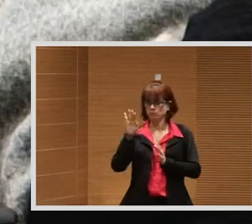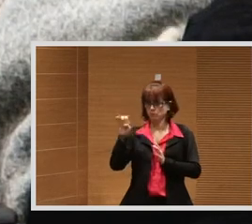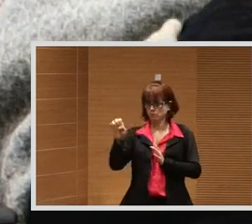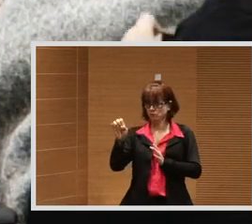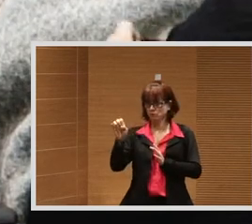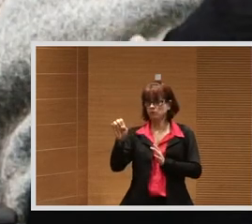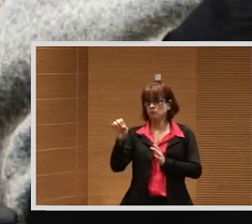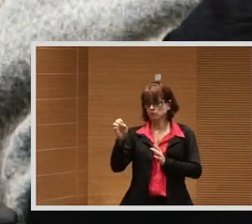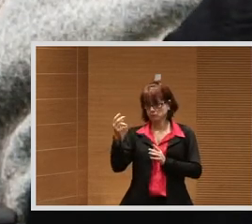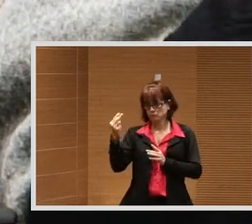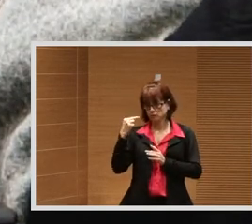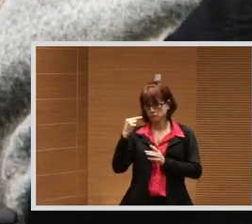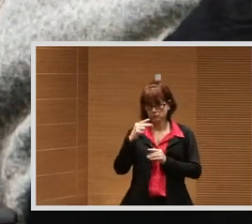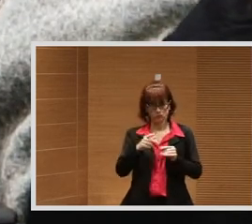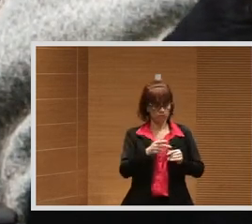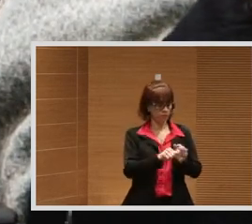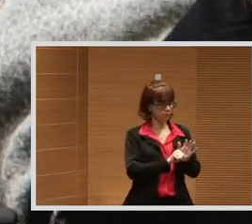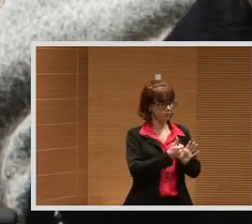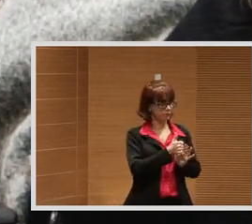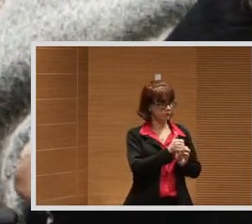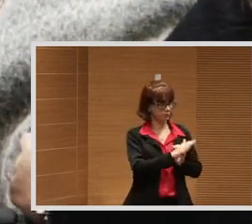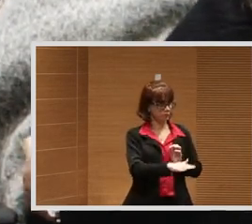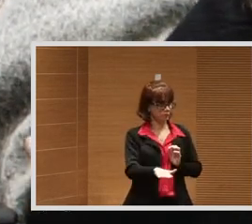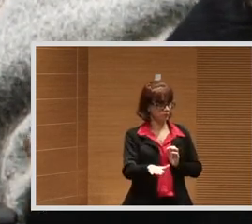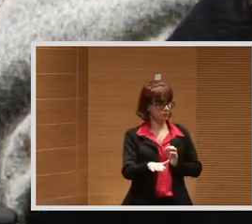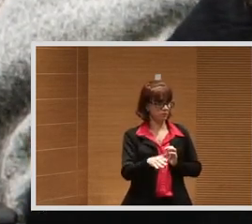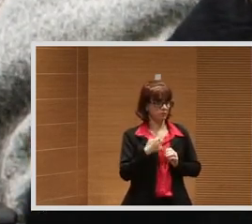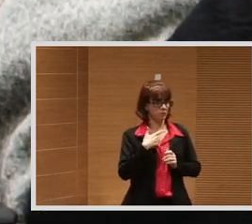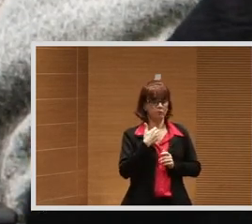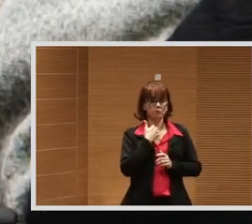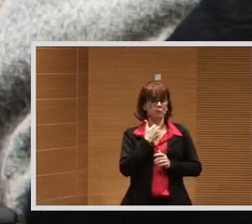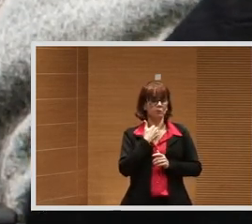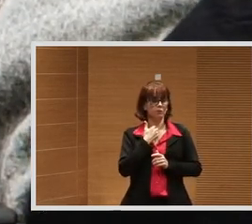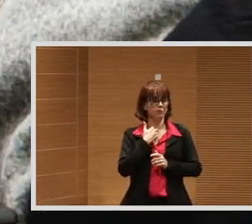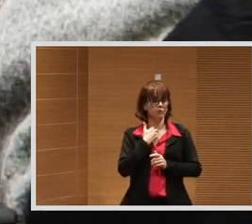vez que essa criança está me vendo, então eu tenho que exercer algum tipo